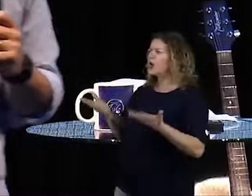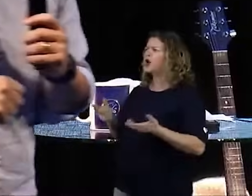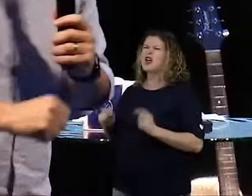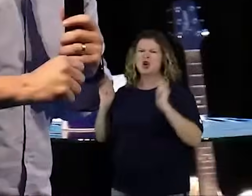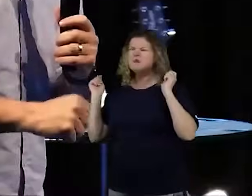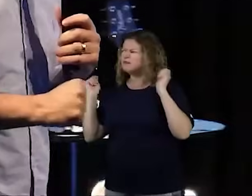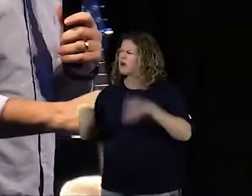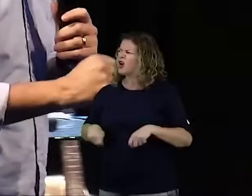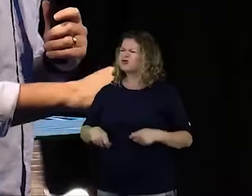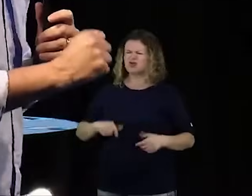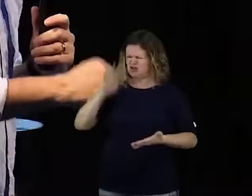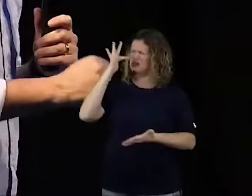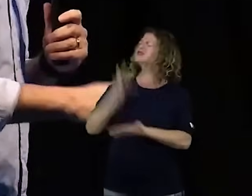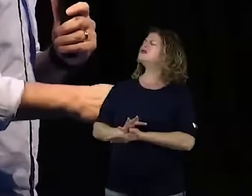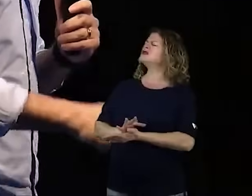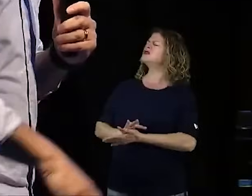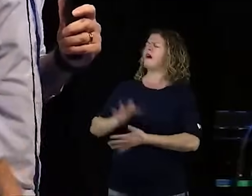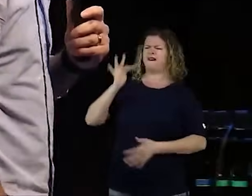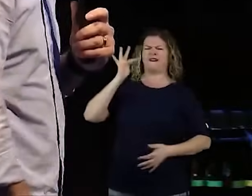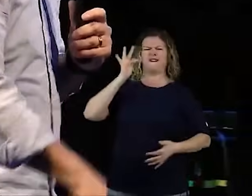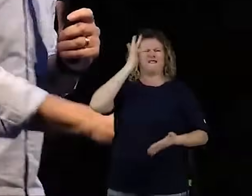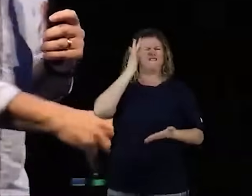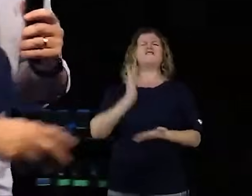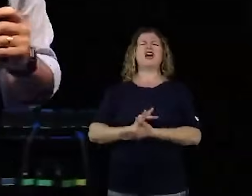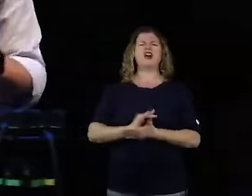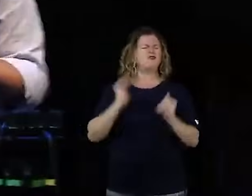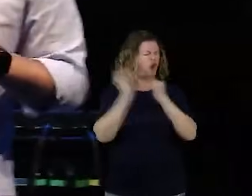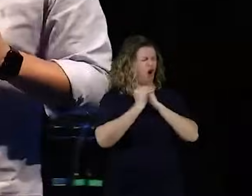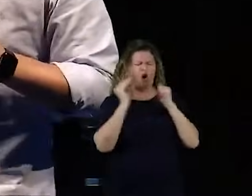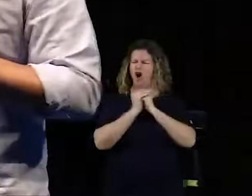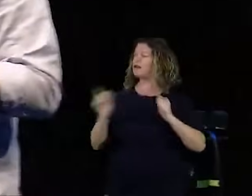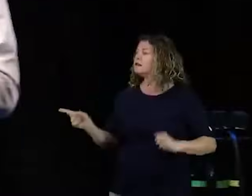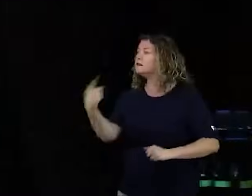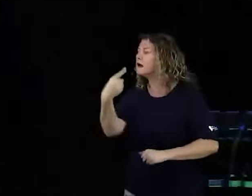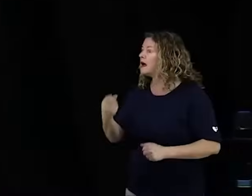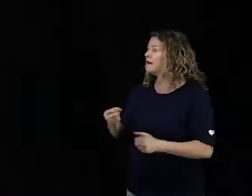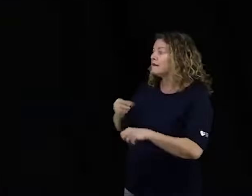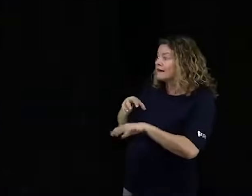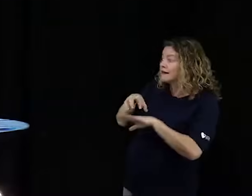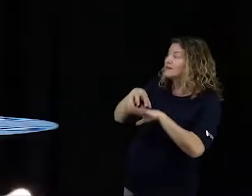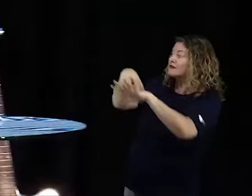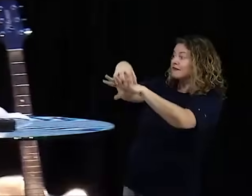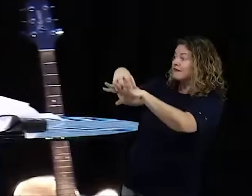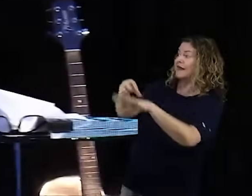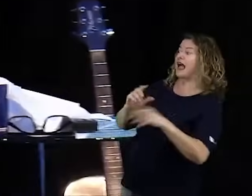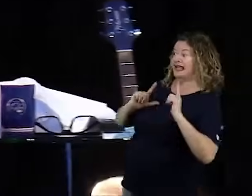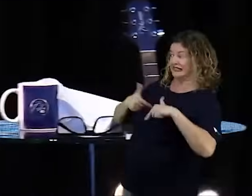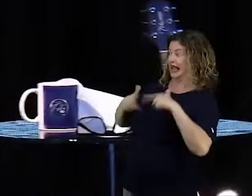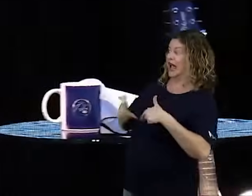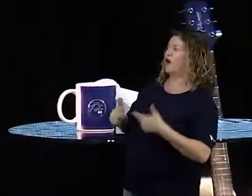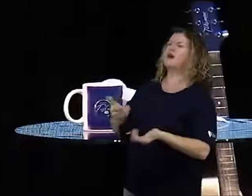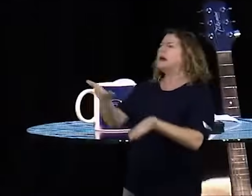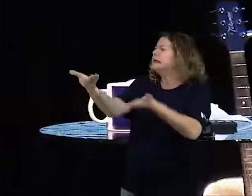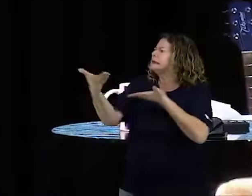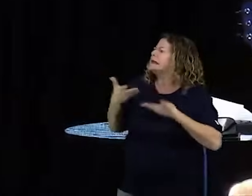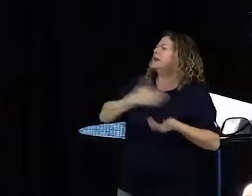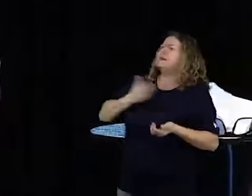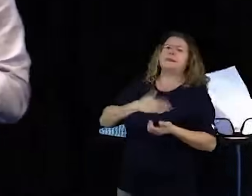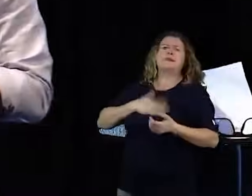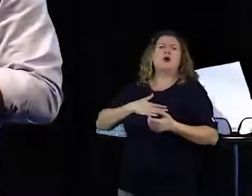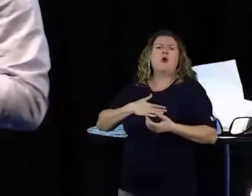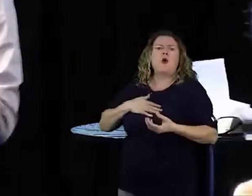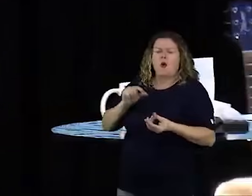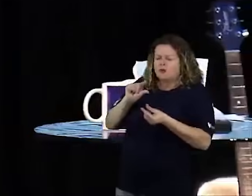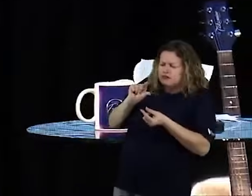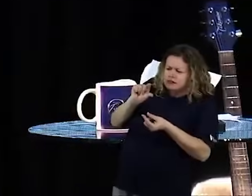Israel senhor tá indo para Israel agora Pastor traz aquele óo unge ele para mim lá no monte unge Esse óleo